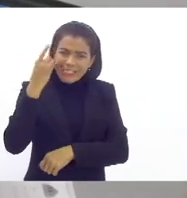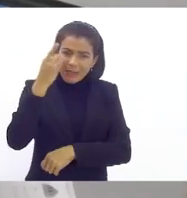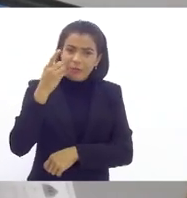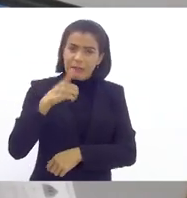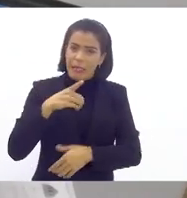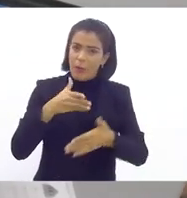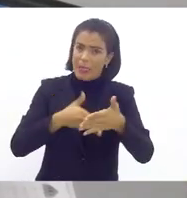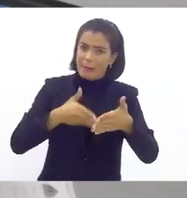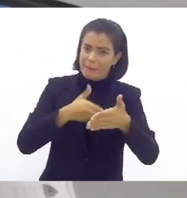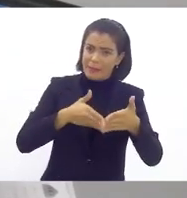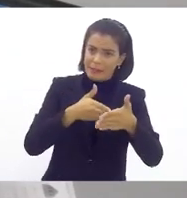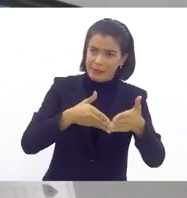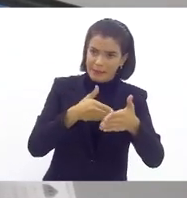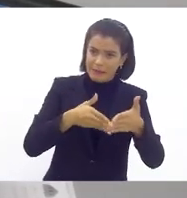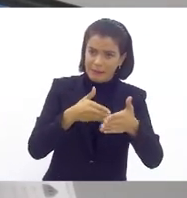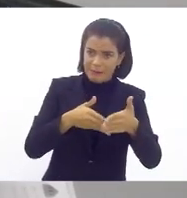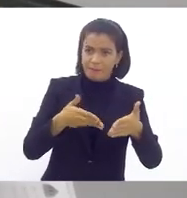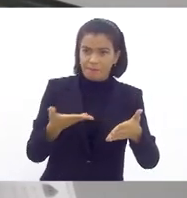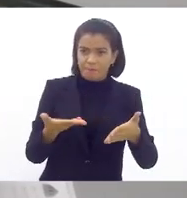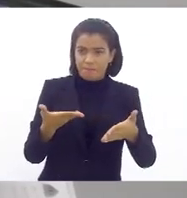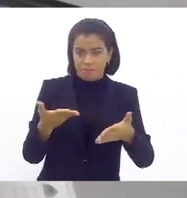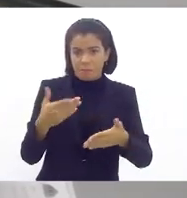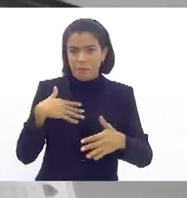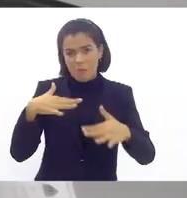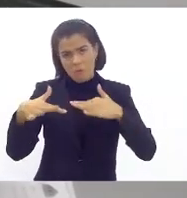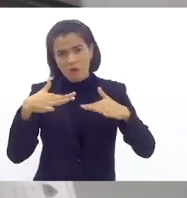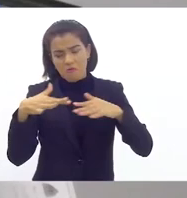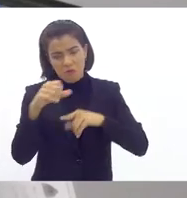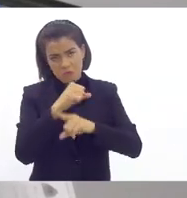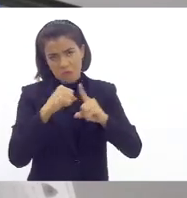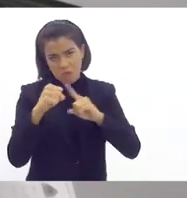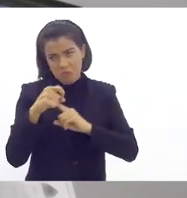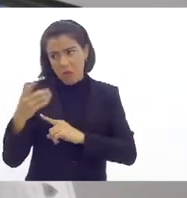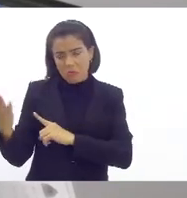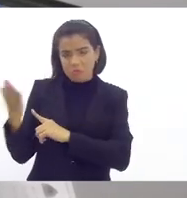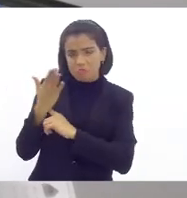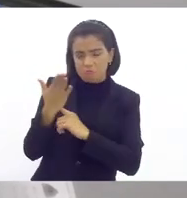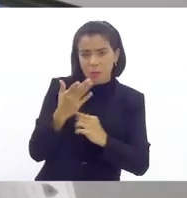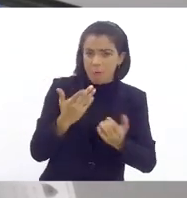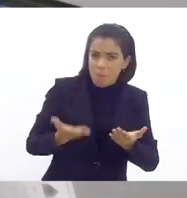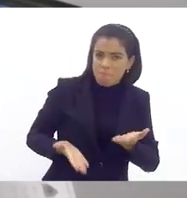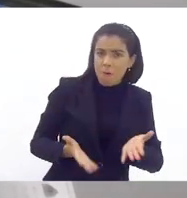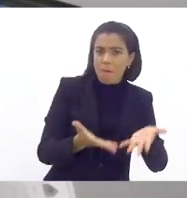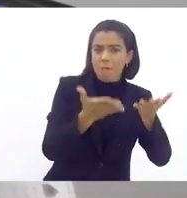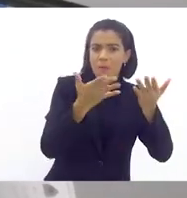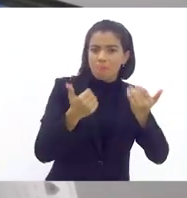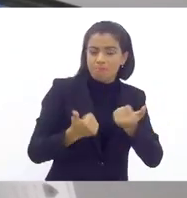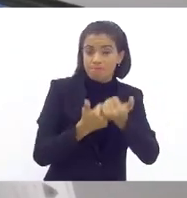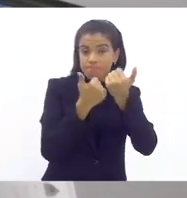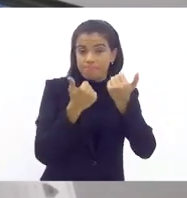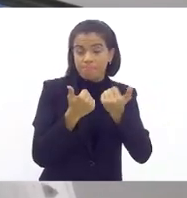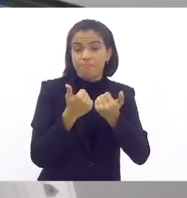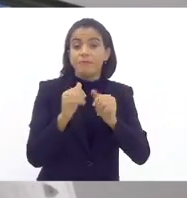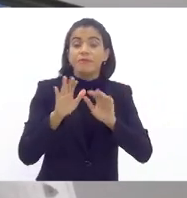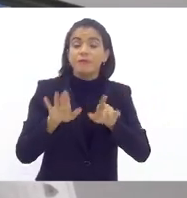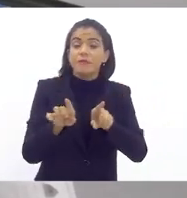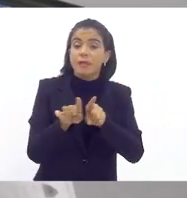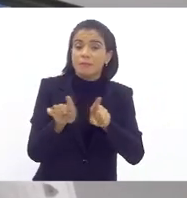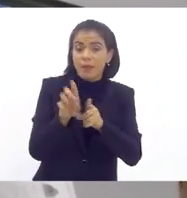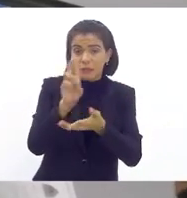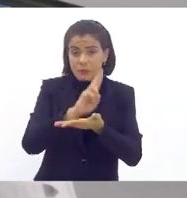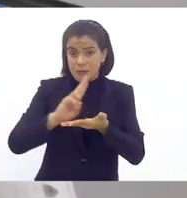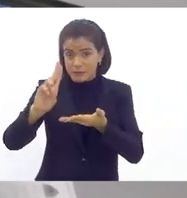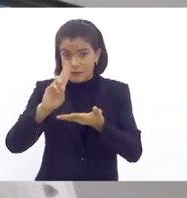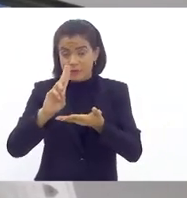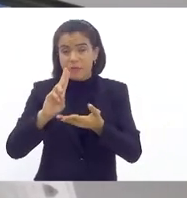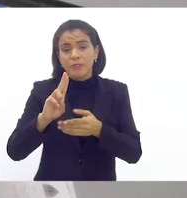limite em relação a isso. Está aí os movimentos sociais para nos ajudar, para colaborar, para construir junto essa perspectiva, assim como a universidade.